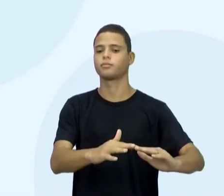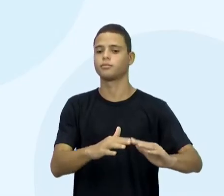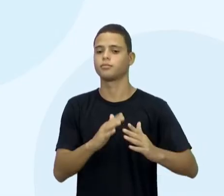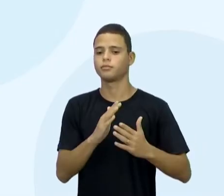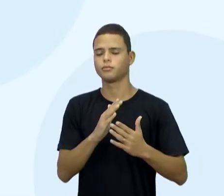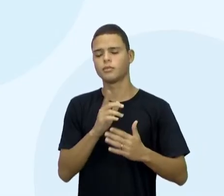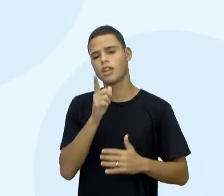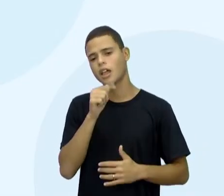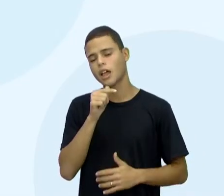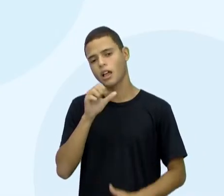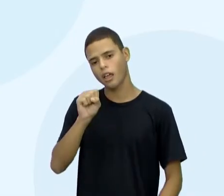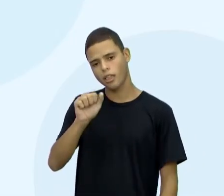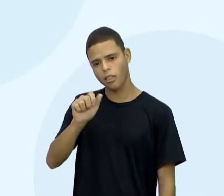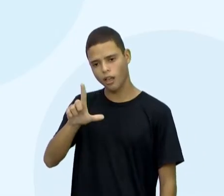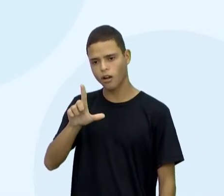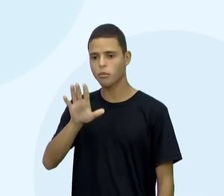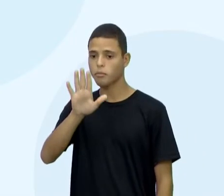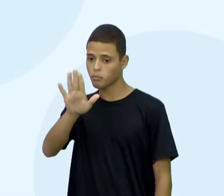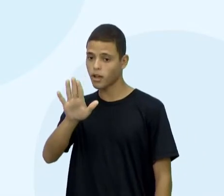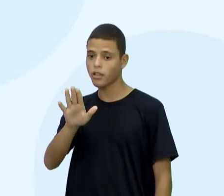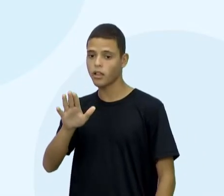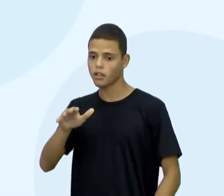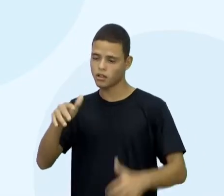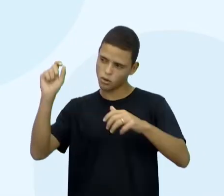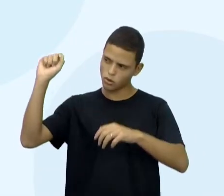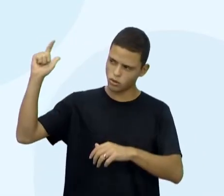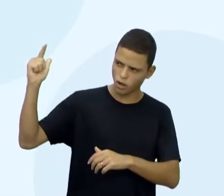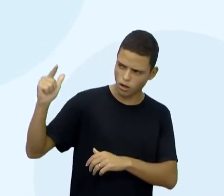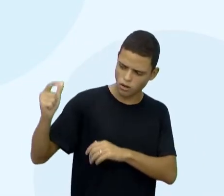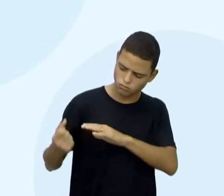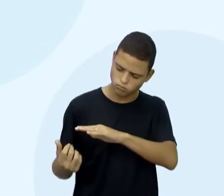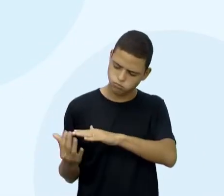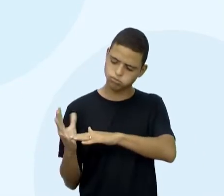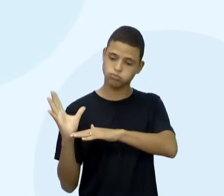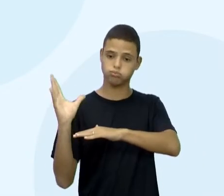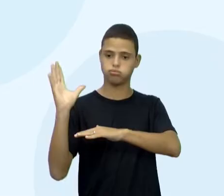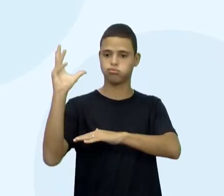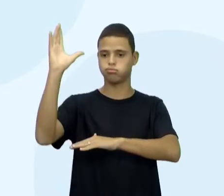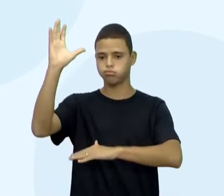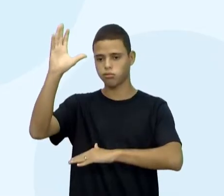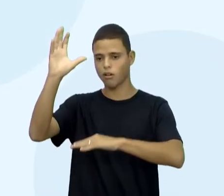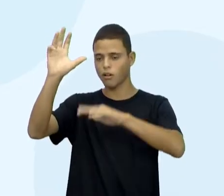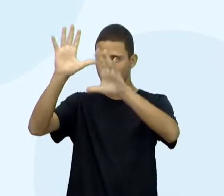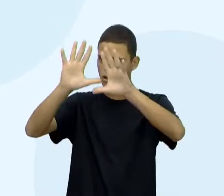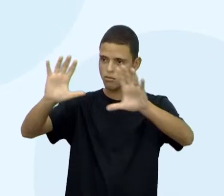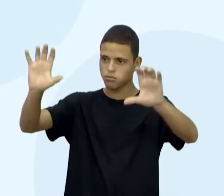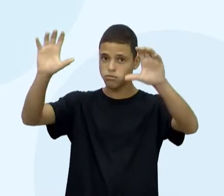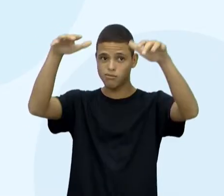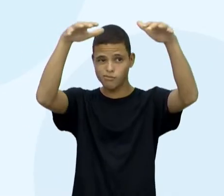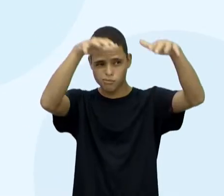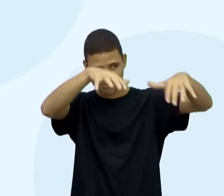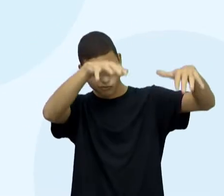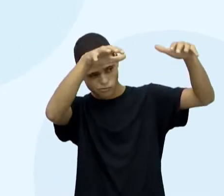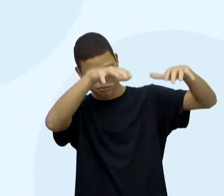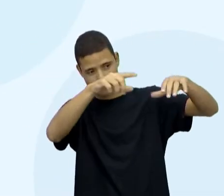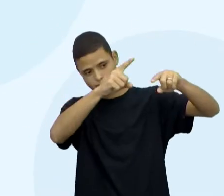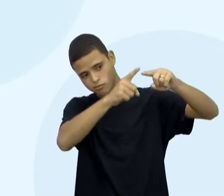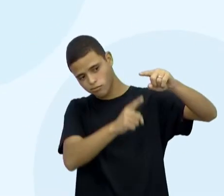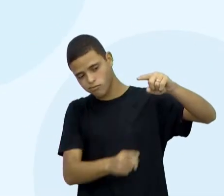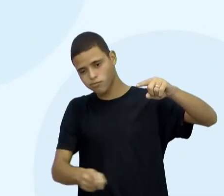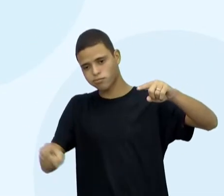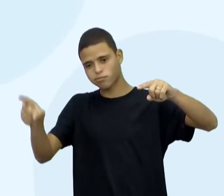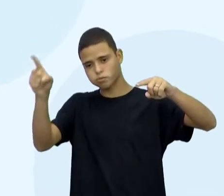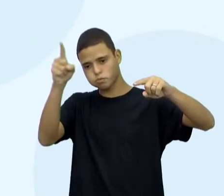serem águas salgadas, elas evaporam, né, se transformam em condensação, vai para a atmosfera e depois volta como chuva, através